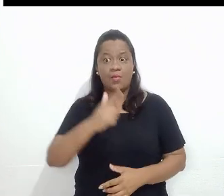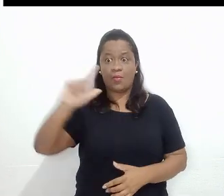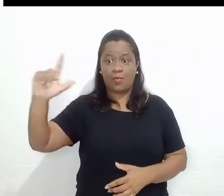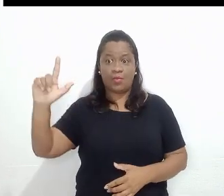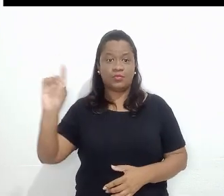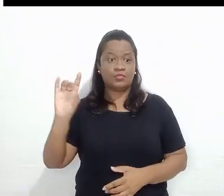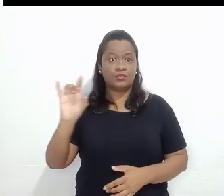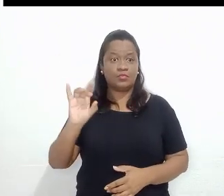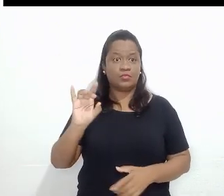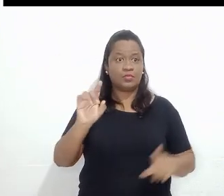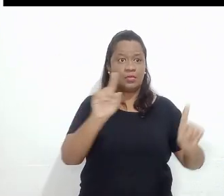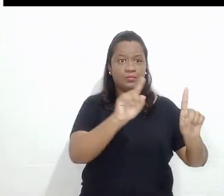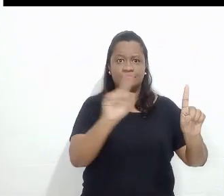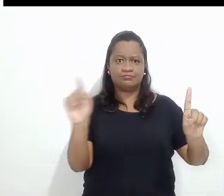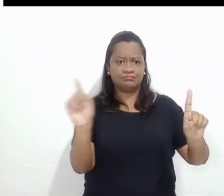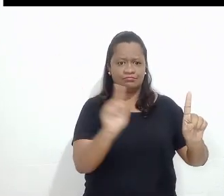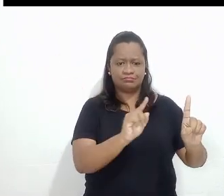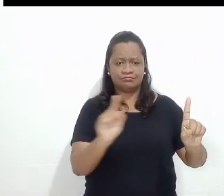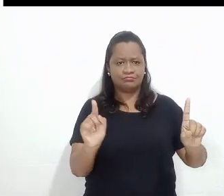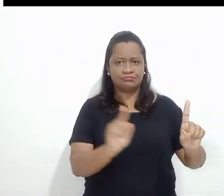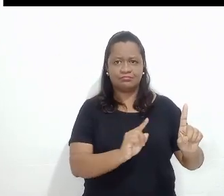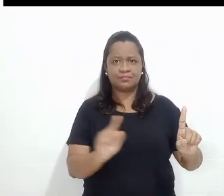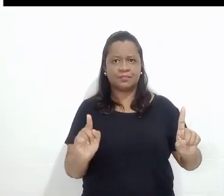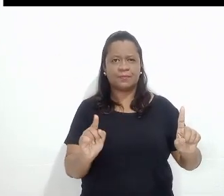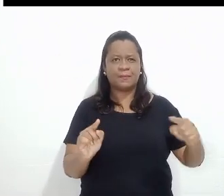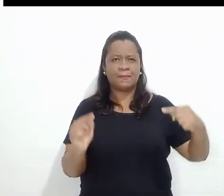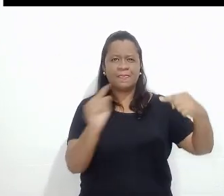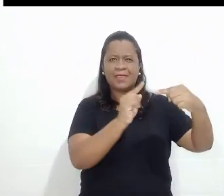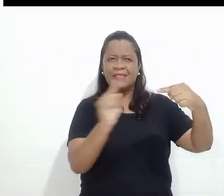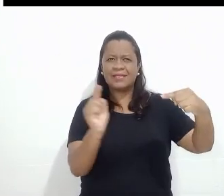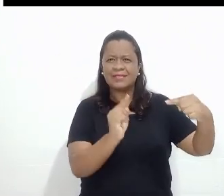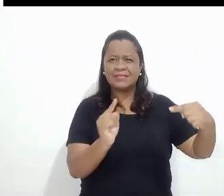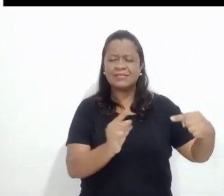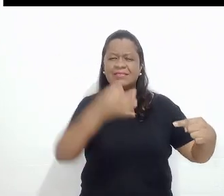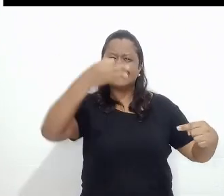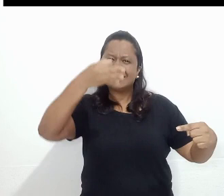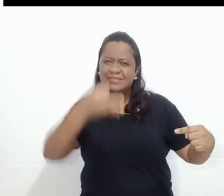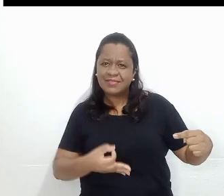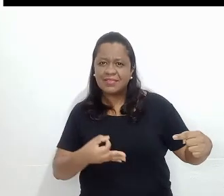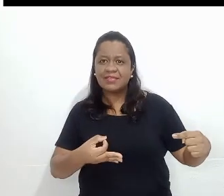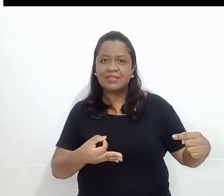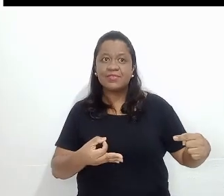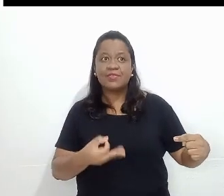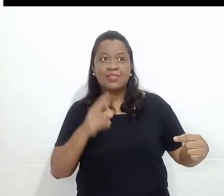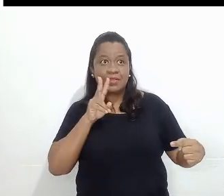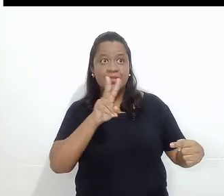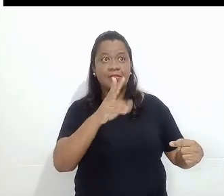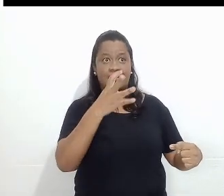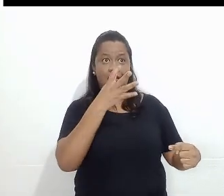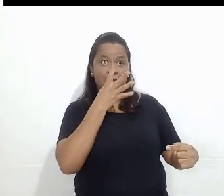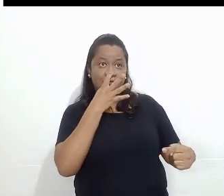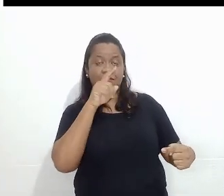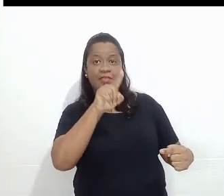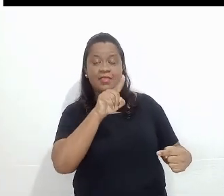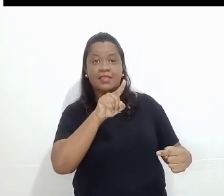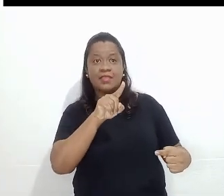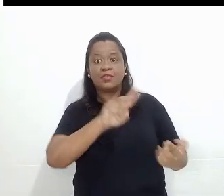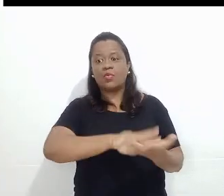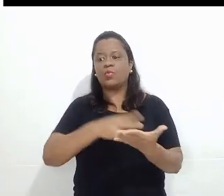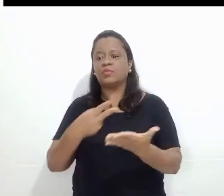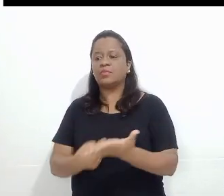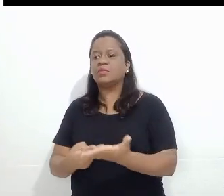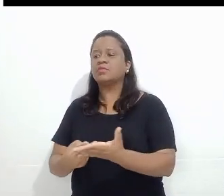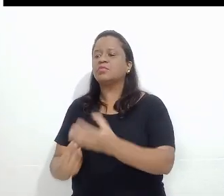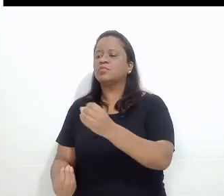para calibrar, só para colocar certinho para aquilo que você está vendo, traduza exatamente aquilo que o